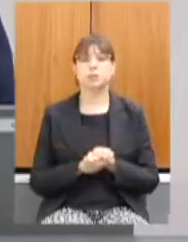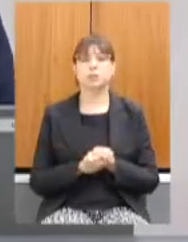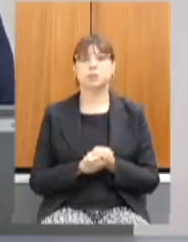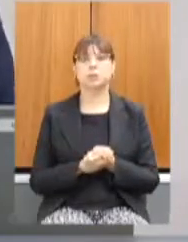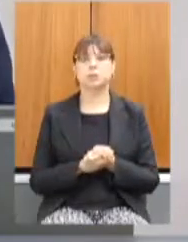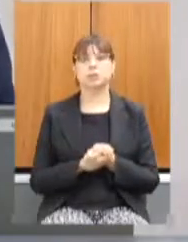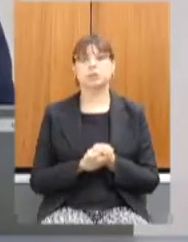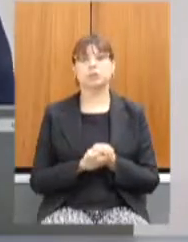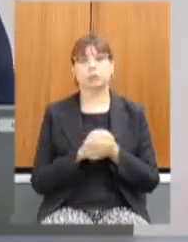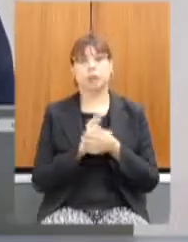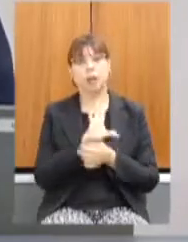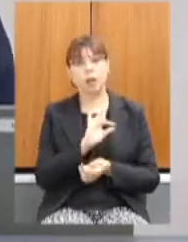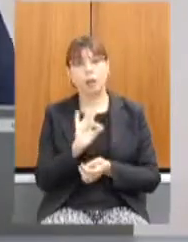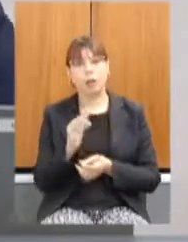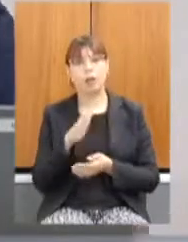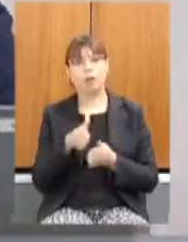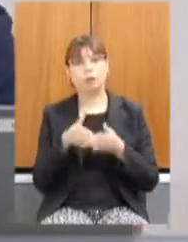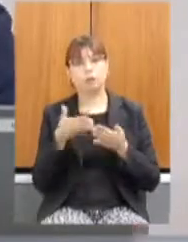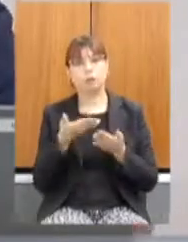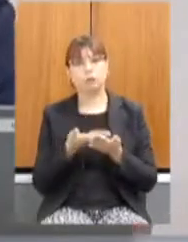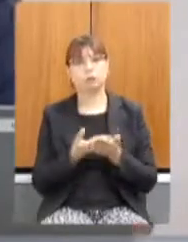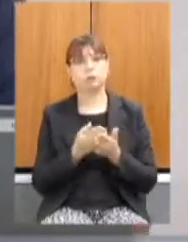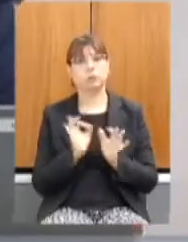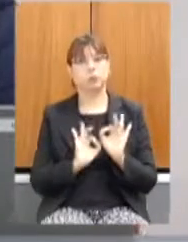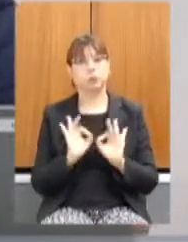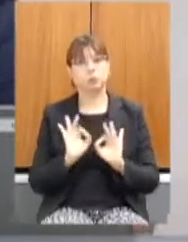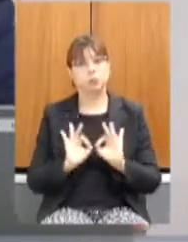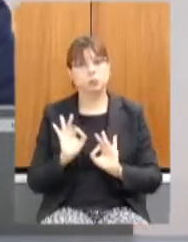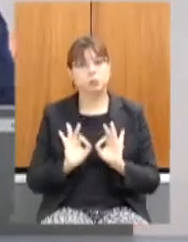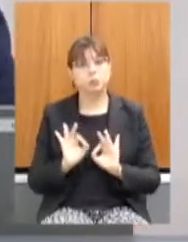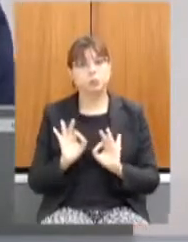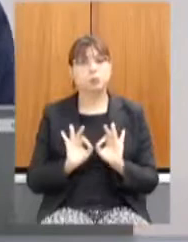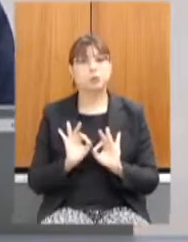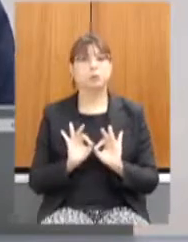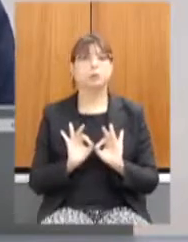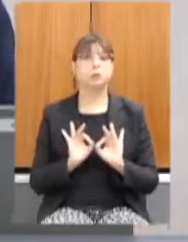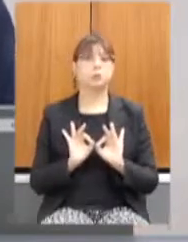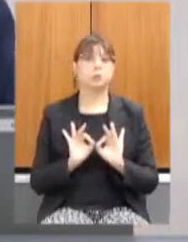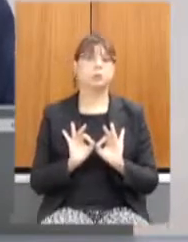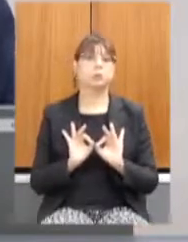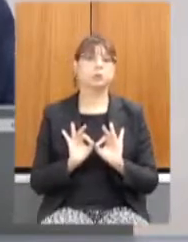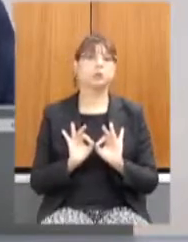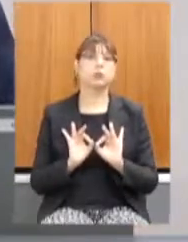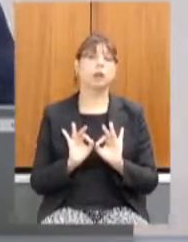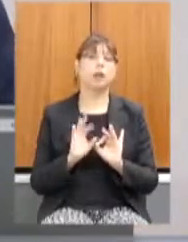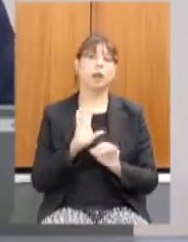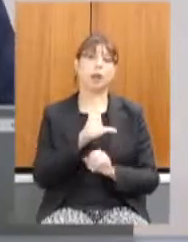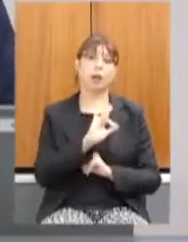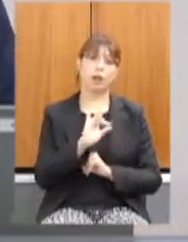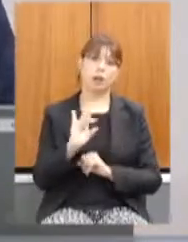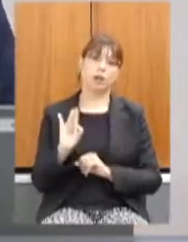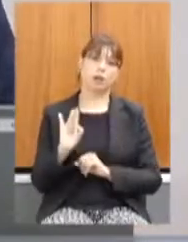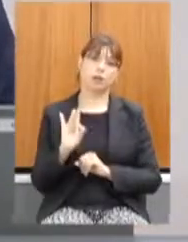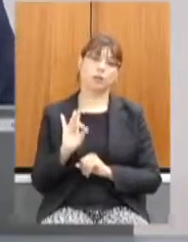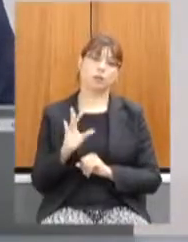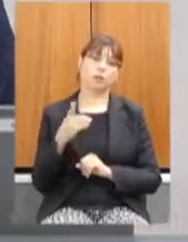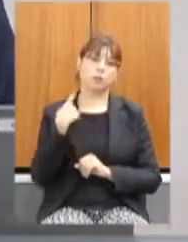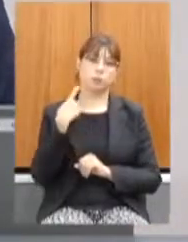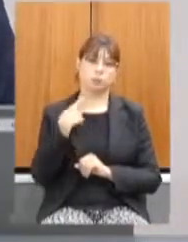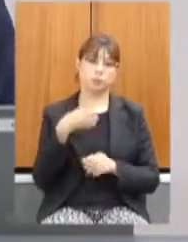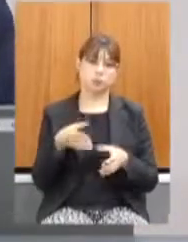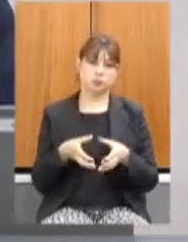elaborarmos Será terão como uma assinantes todos os membros da comissão de saúde